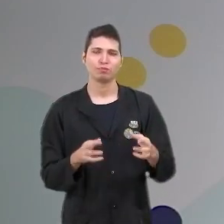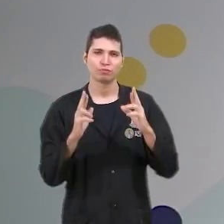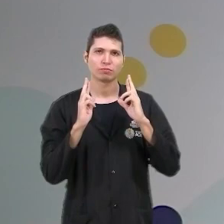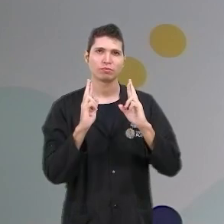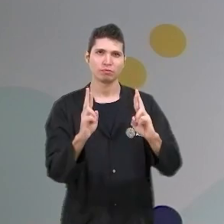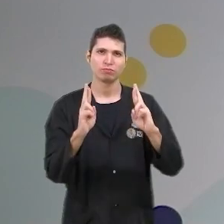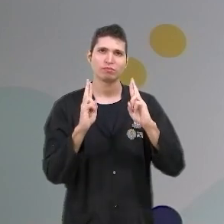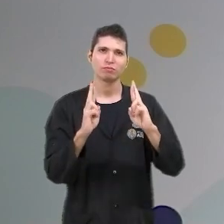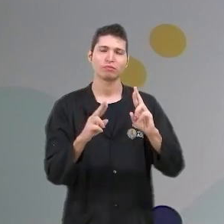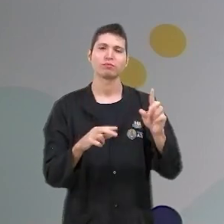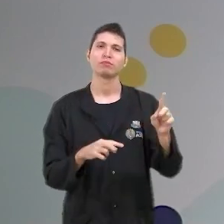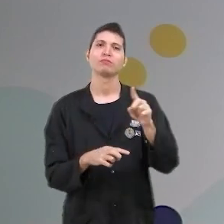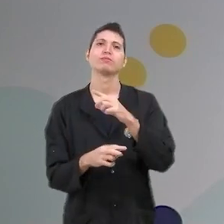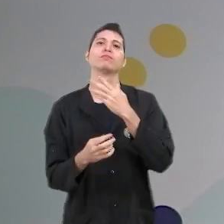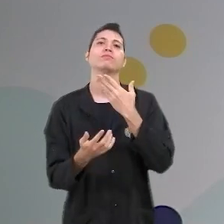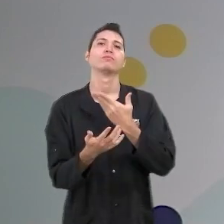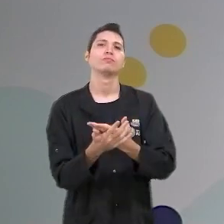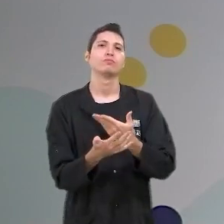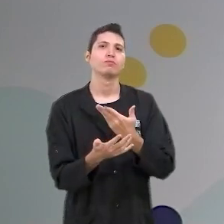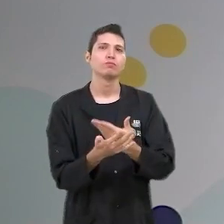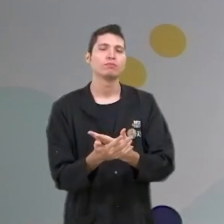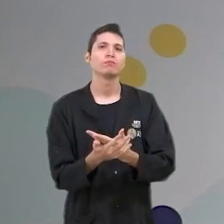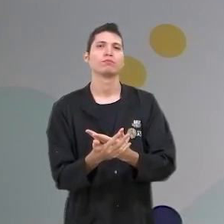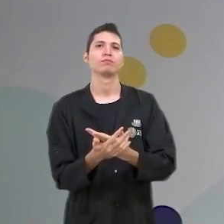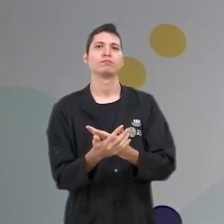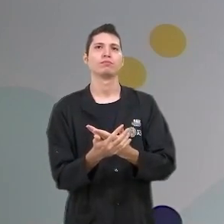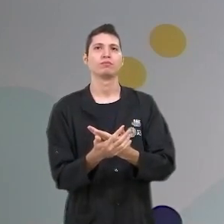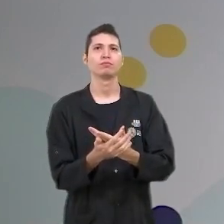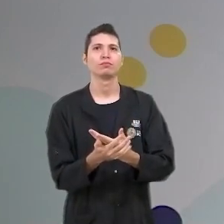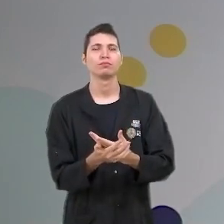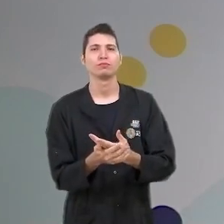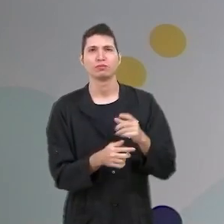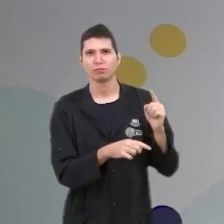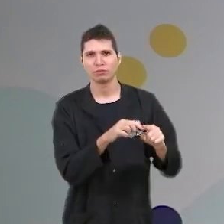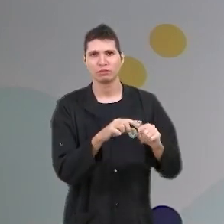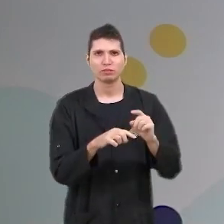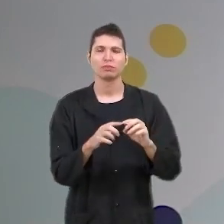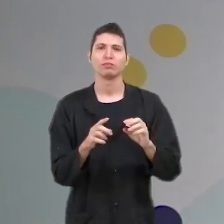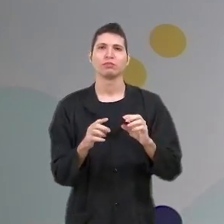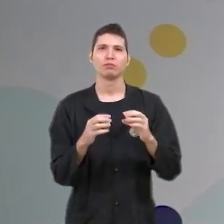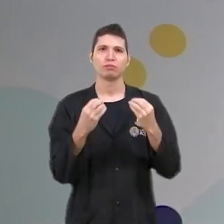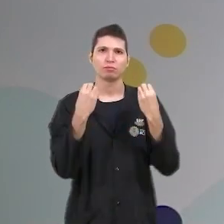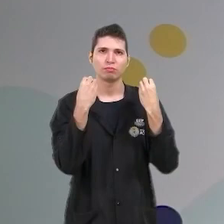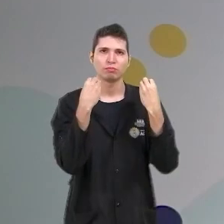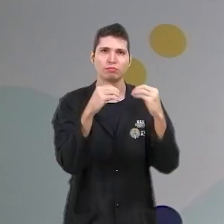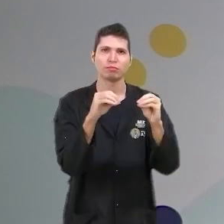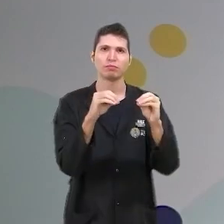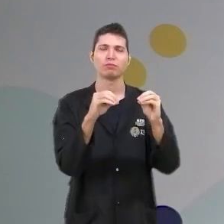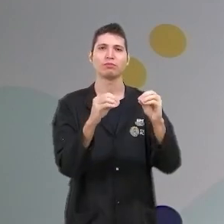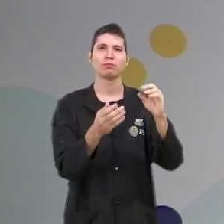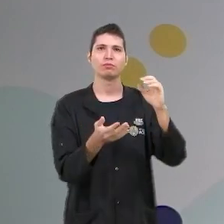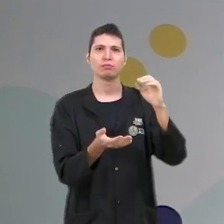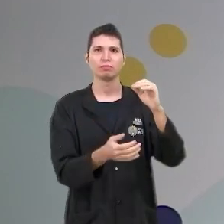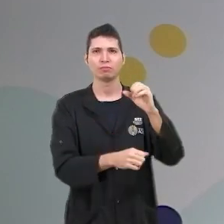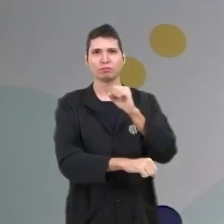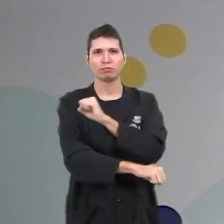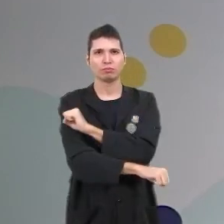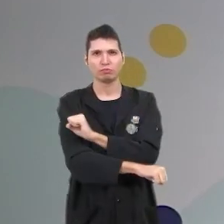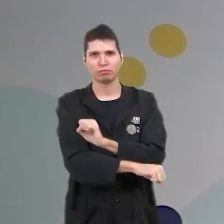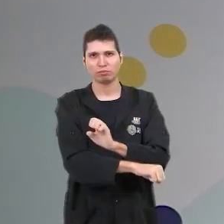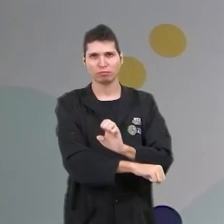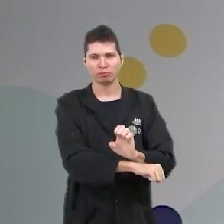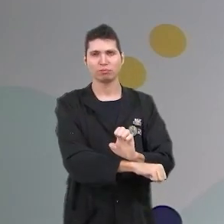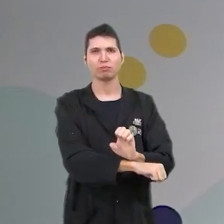que está sendo fornecido para vocês pela Secretaria de Educação do Estado do Acre. Os aulões que estão